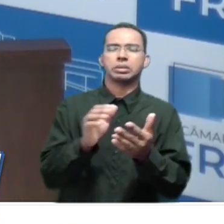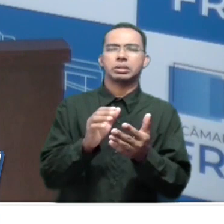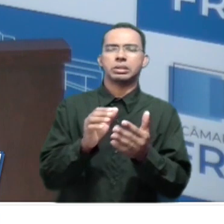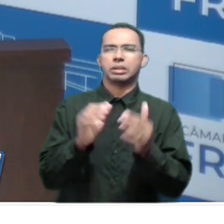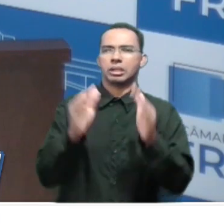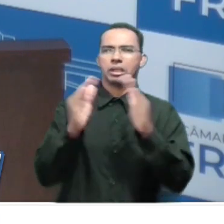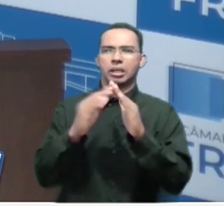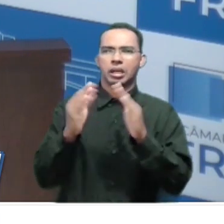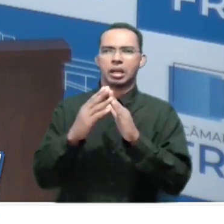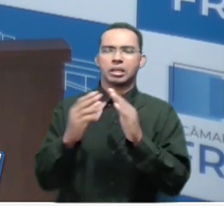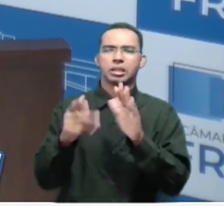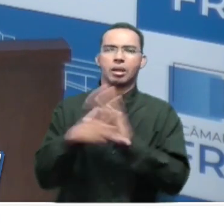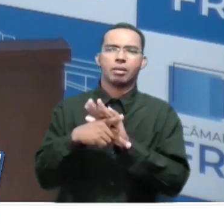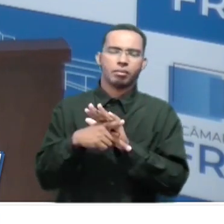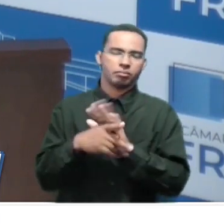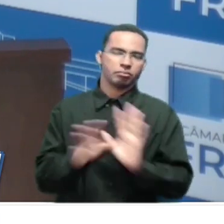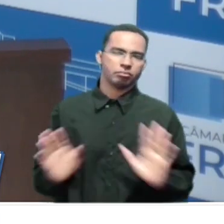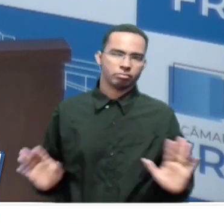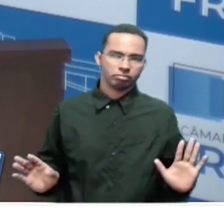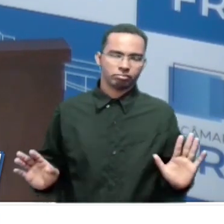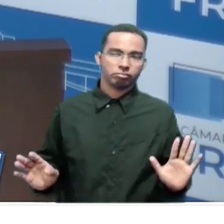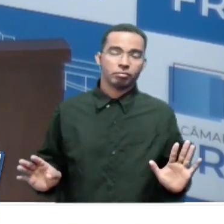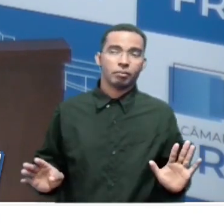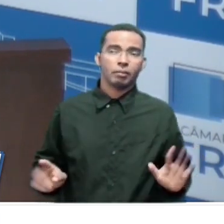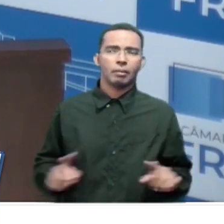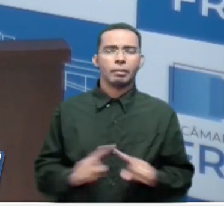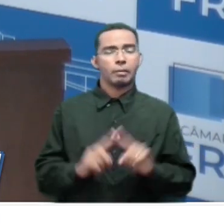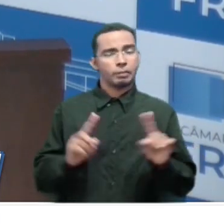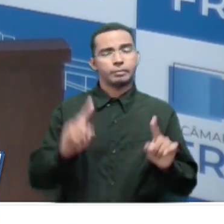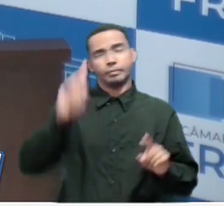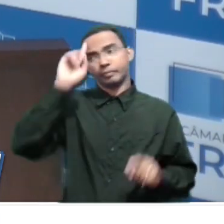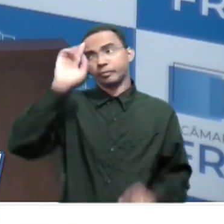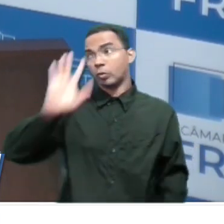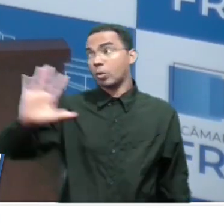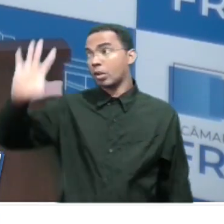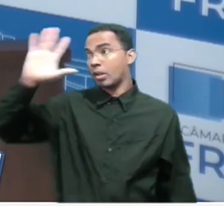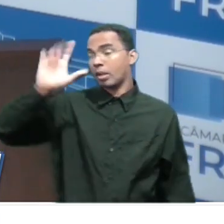residência fixa. Então imaginemos uma pessoa,